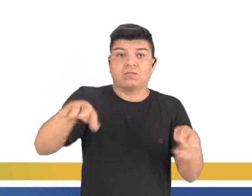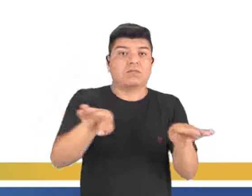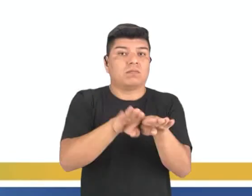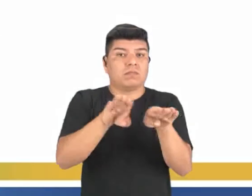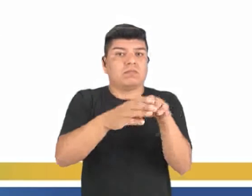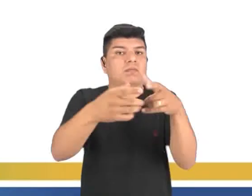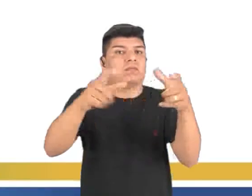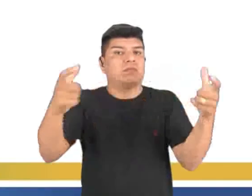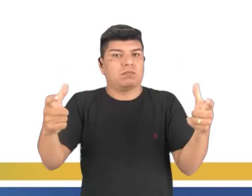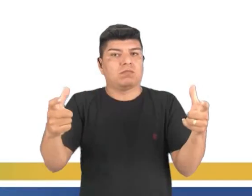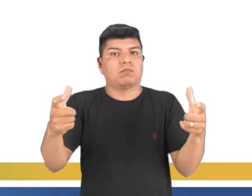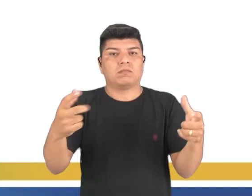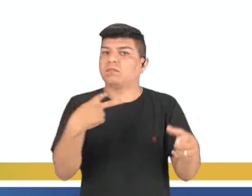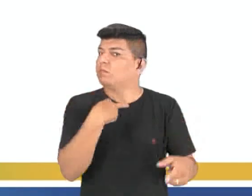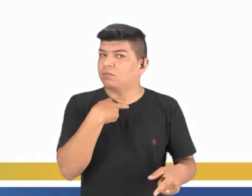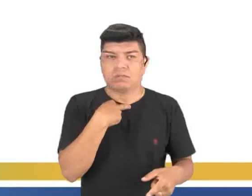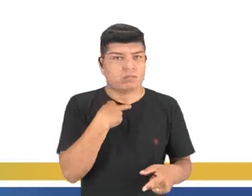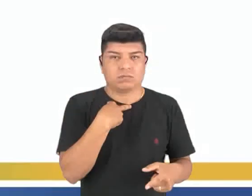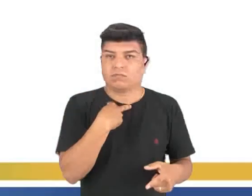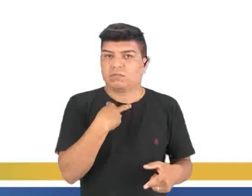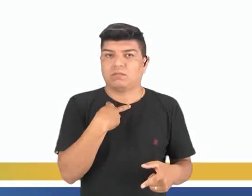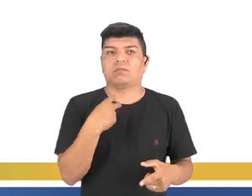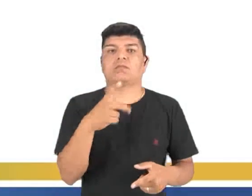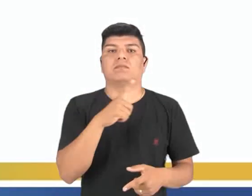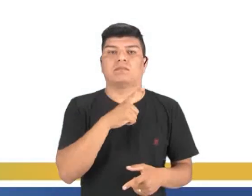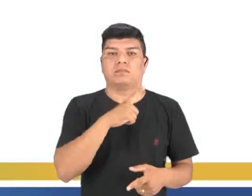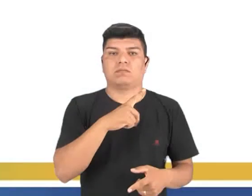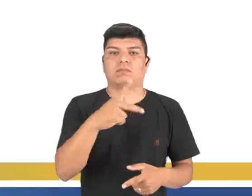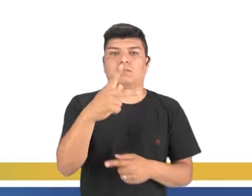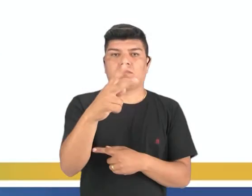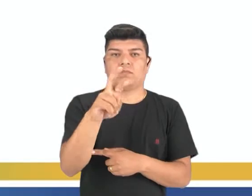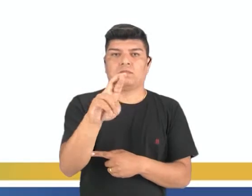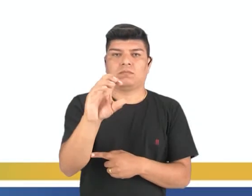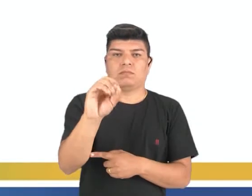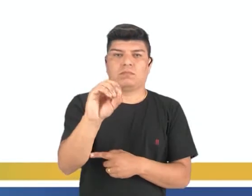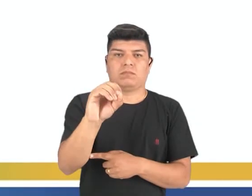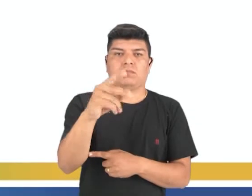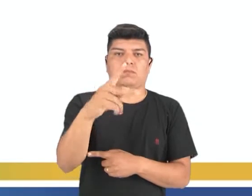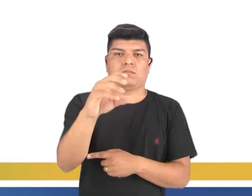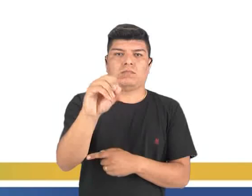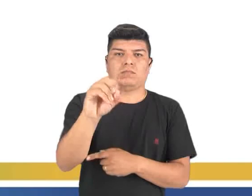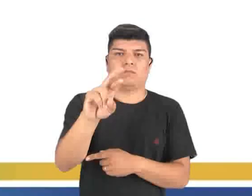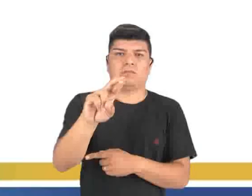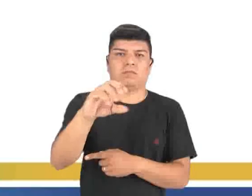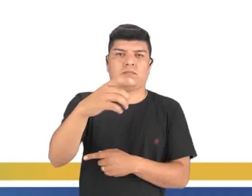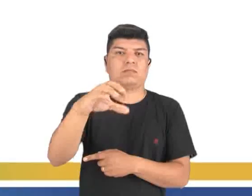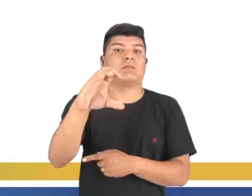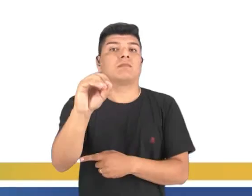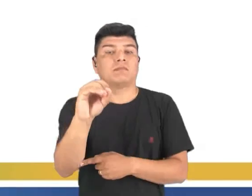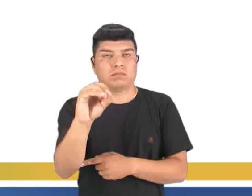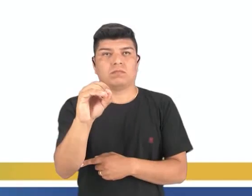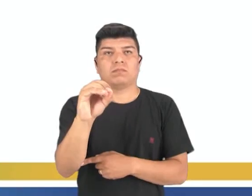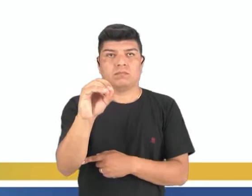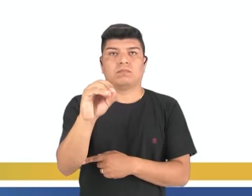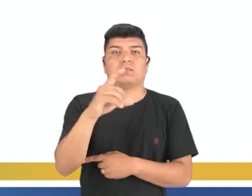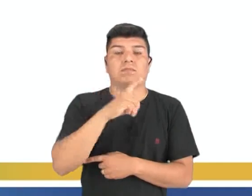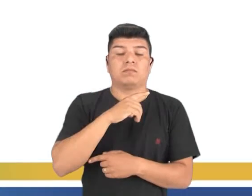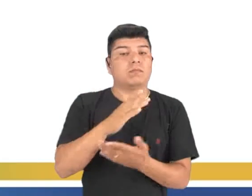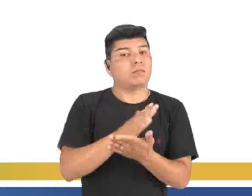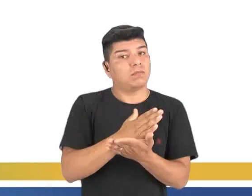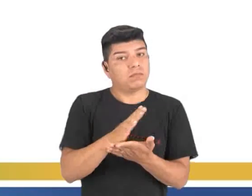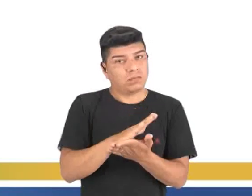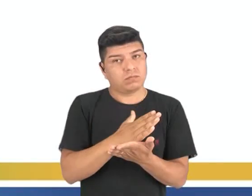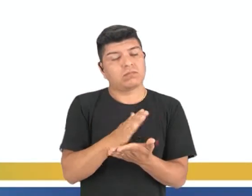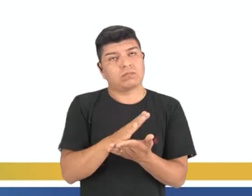cresce, nós não podemos dizer que existe proporcionalidade entre elas. Então, há casos de grandezas